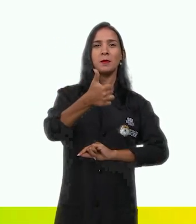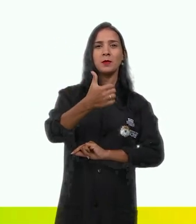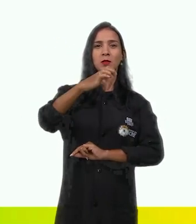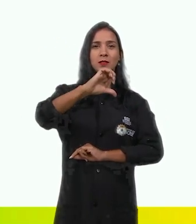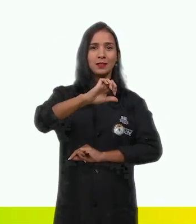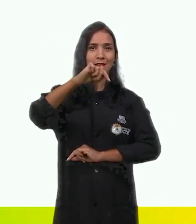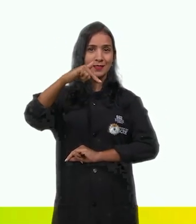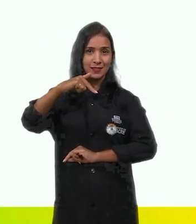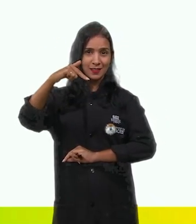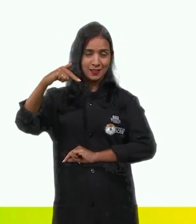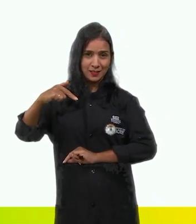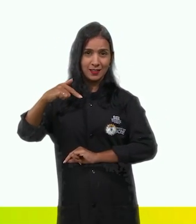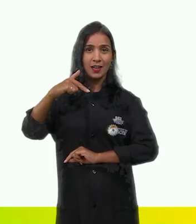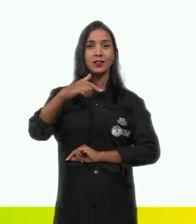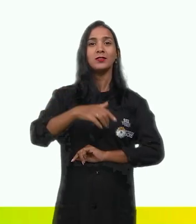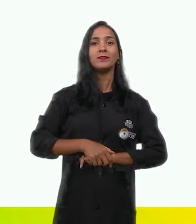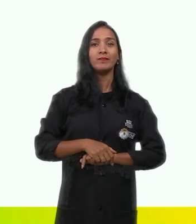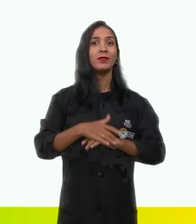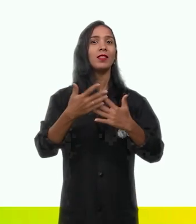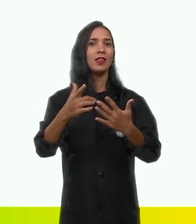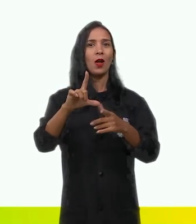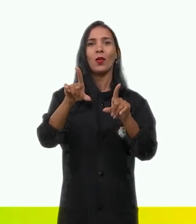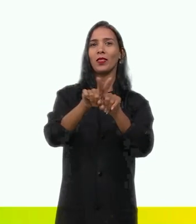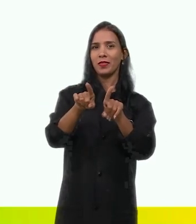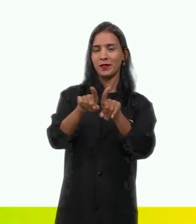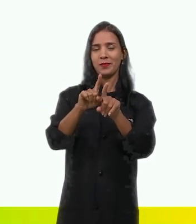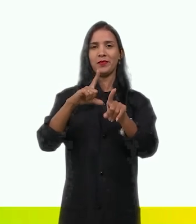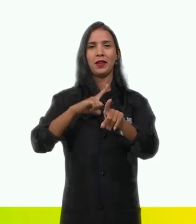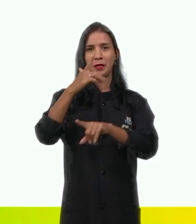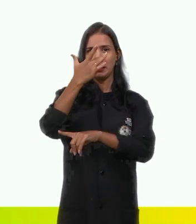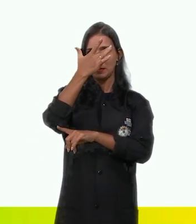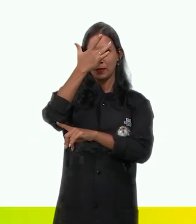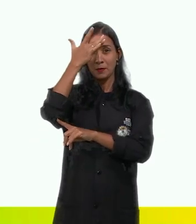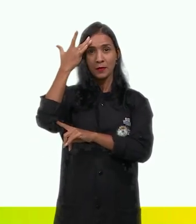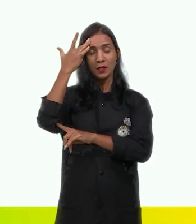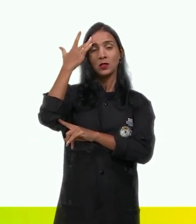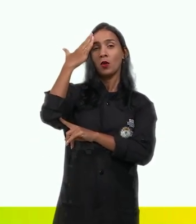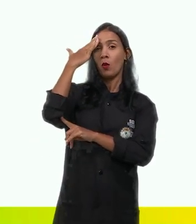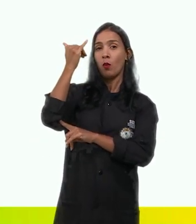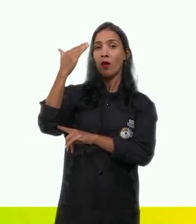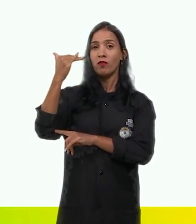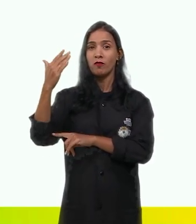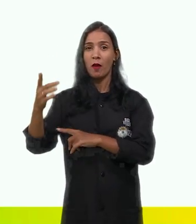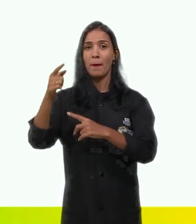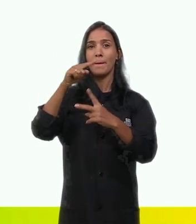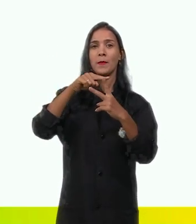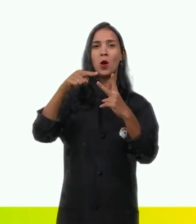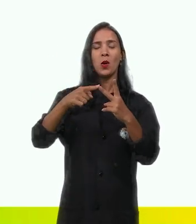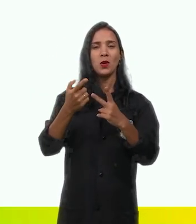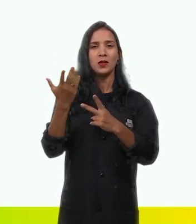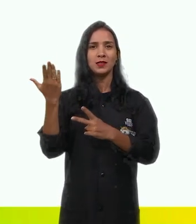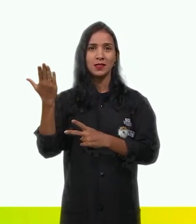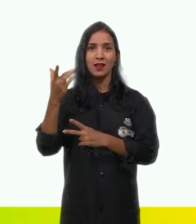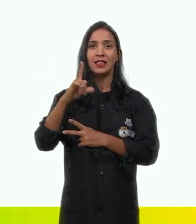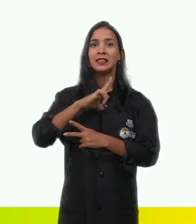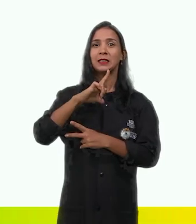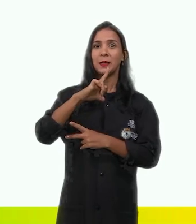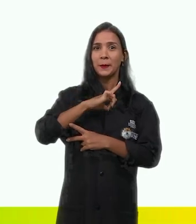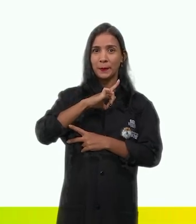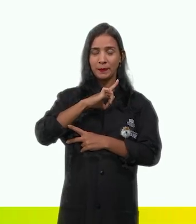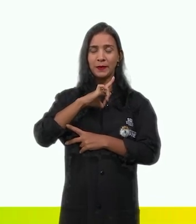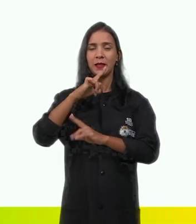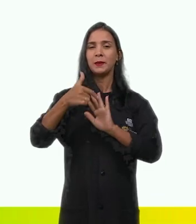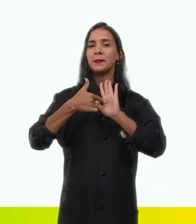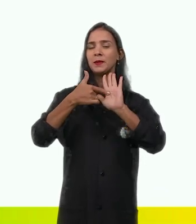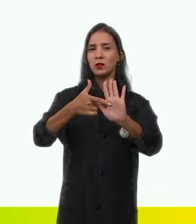1776, com figuras como George Washington e Thomas Jefferson. E qual é o resultado dessa Revolução